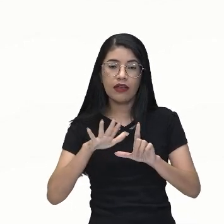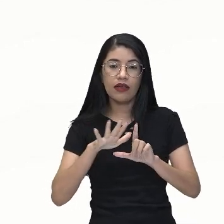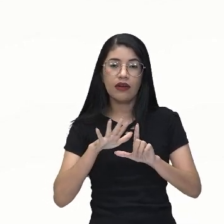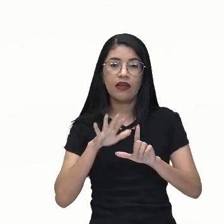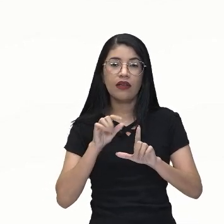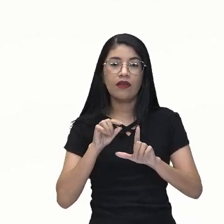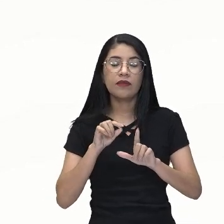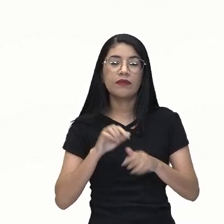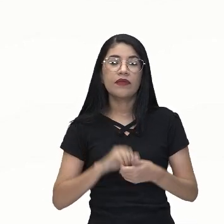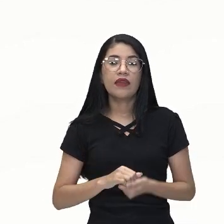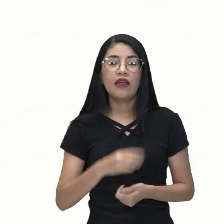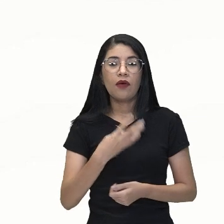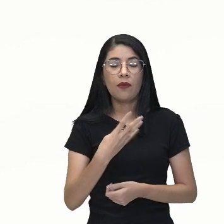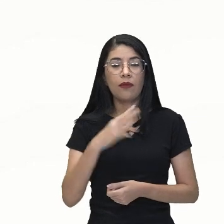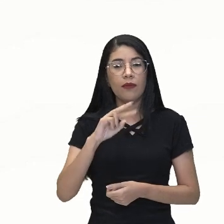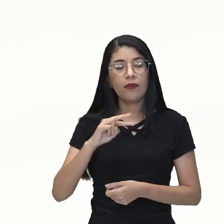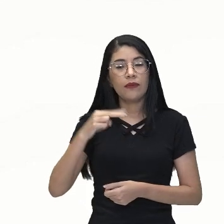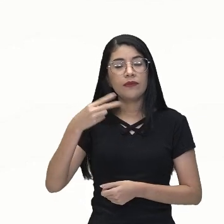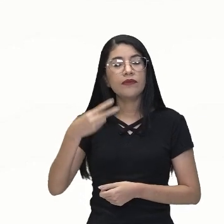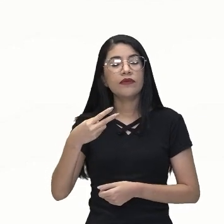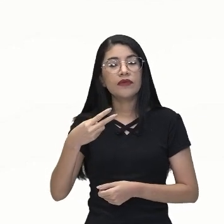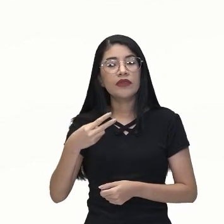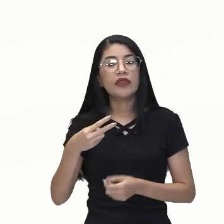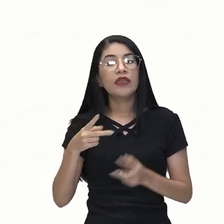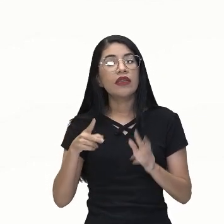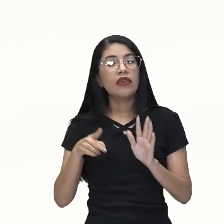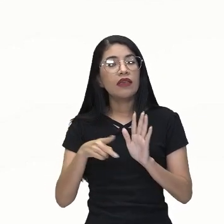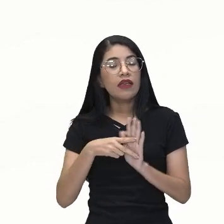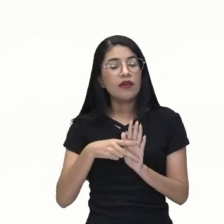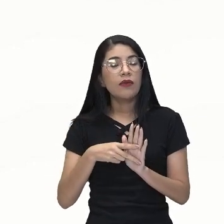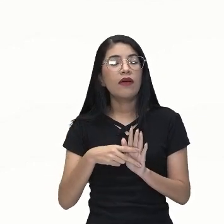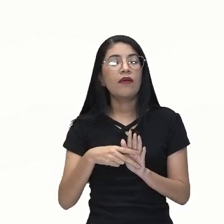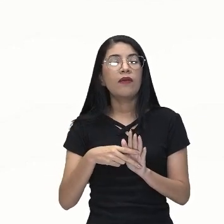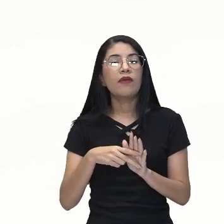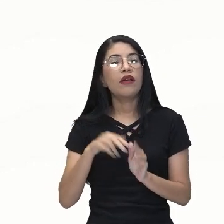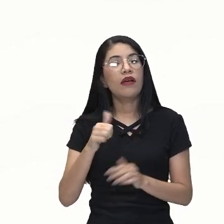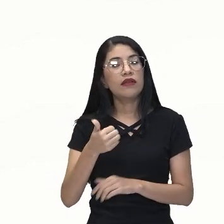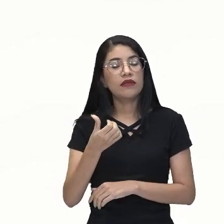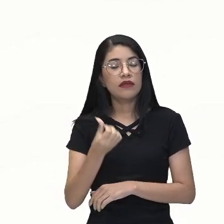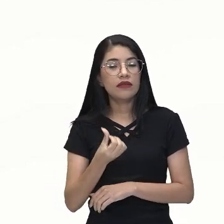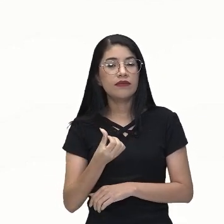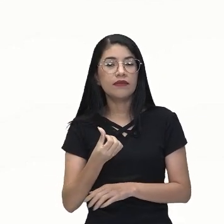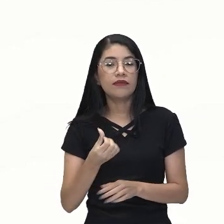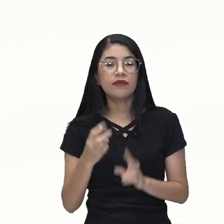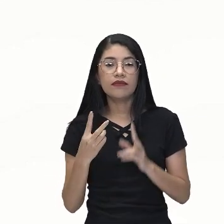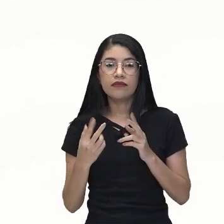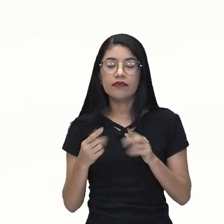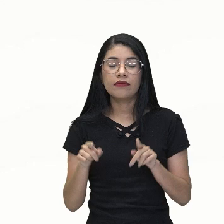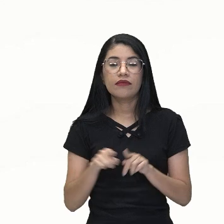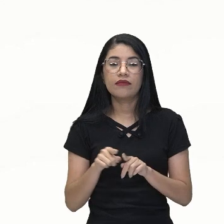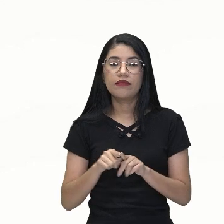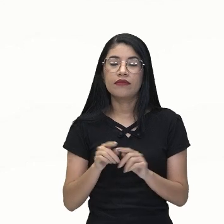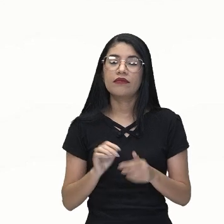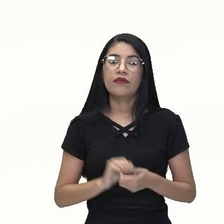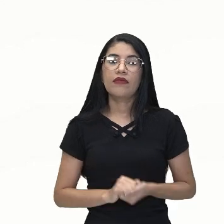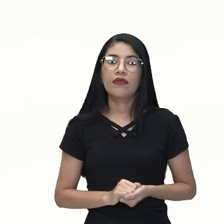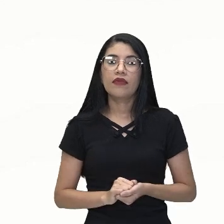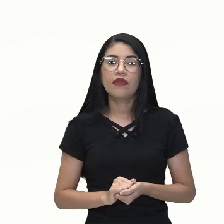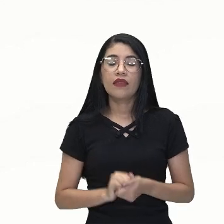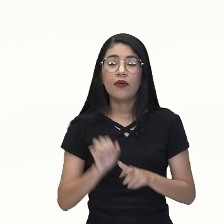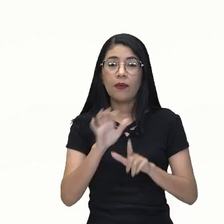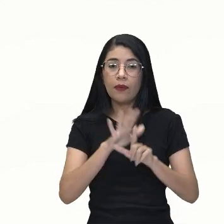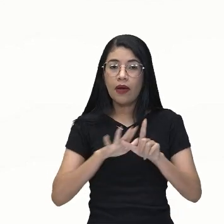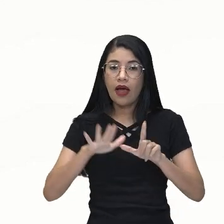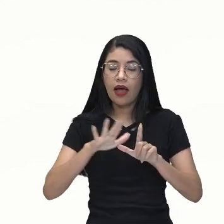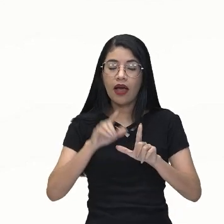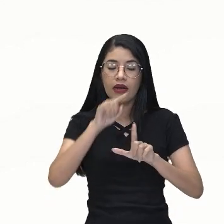a 4 ao quadrado, que coincidentemente também é igual a 16, tá bom? Então, a área e